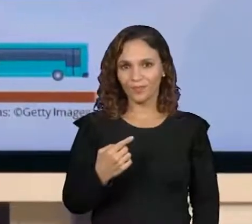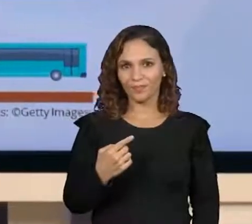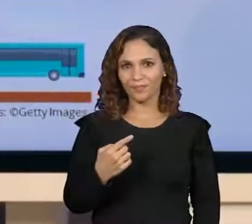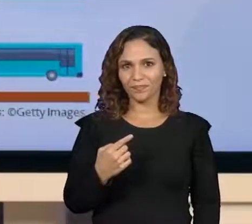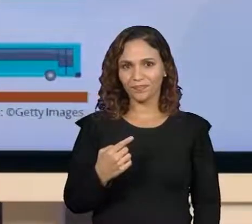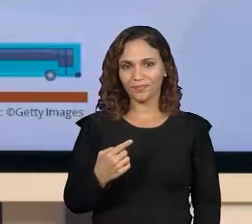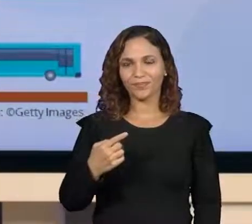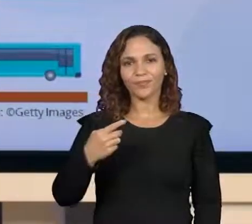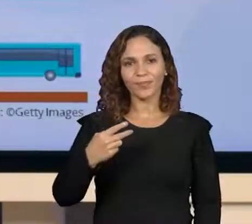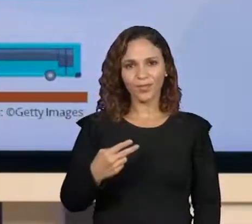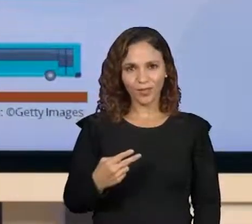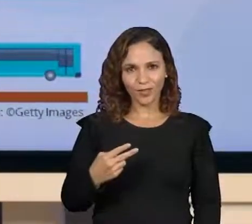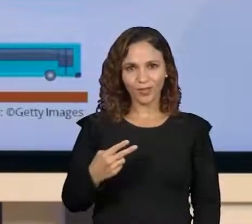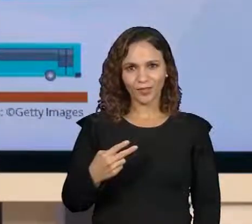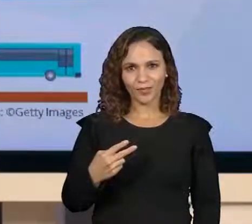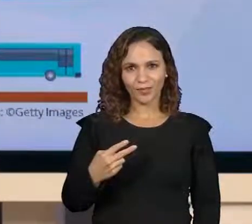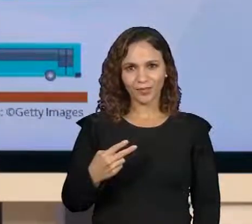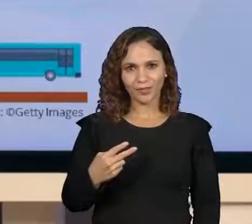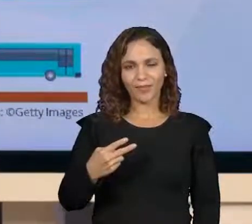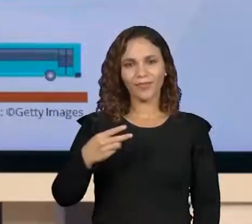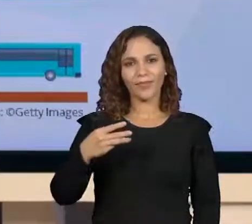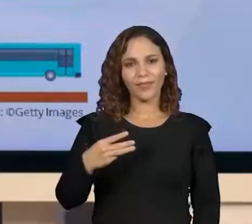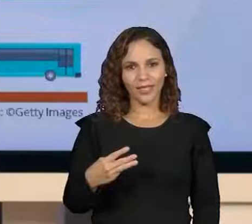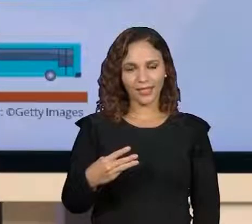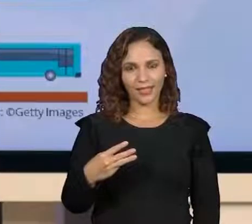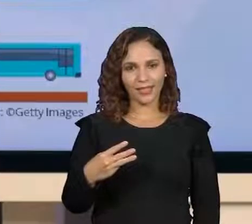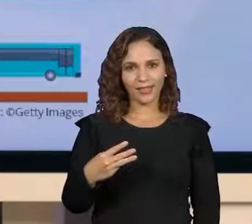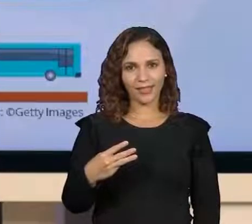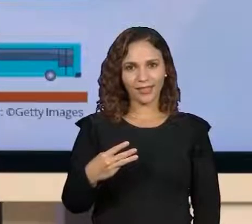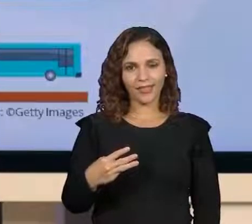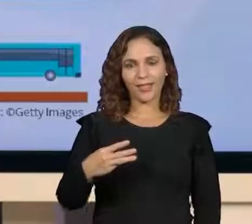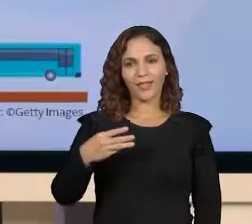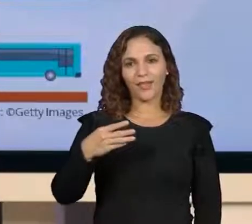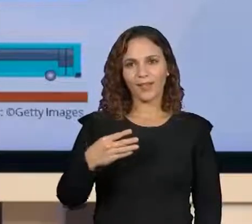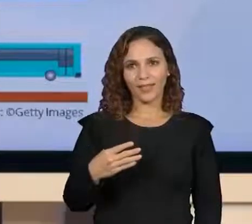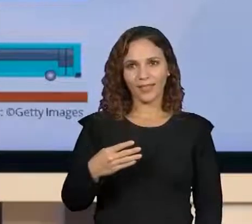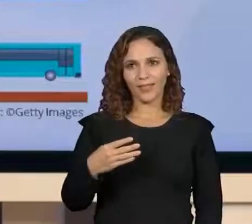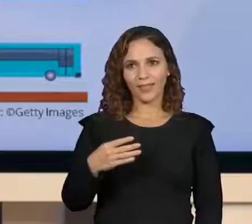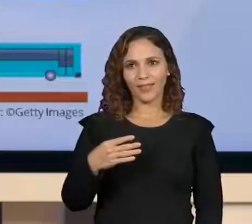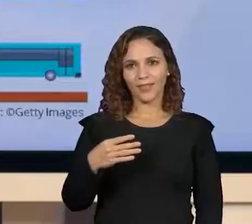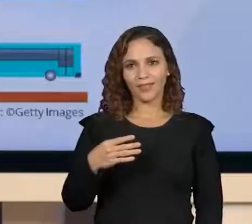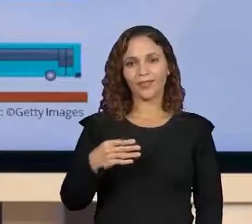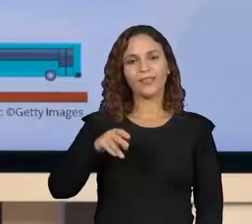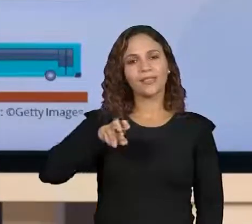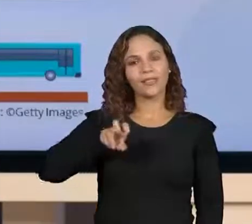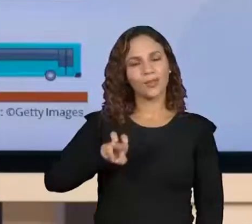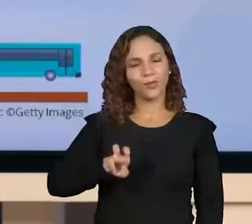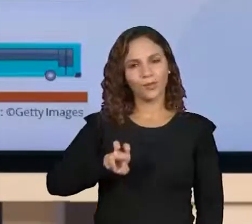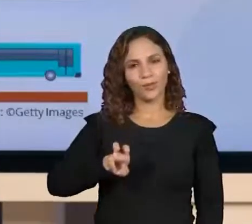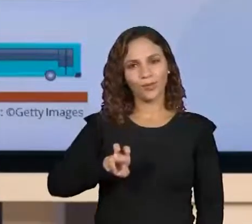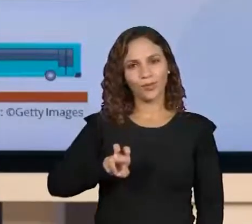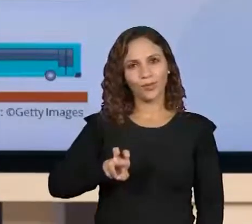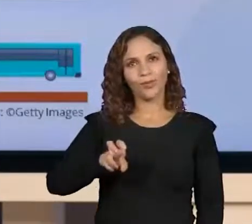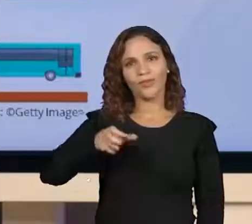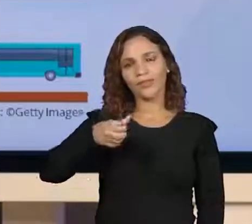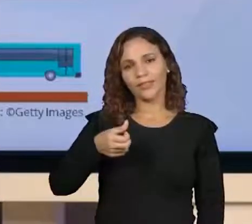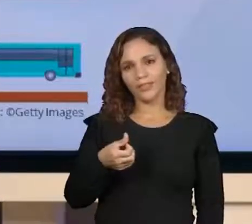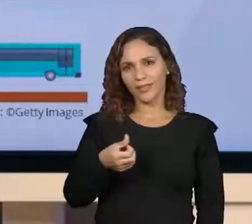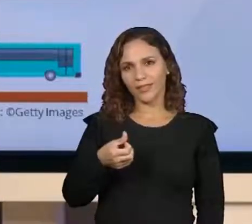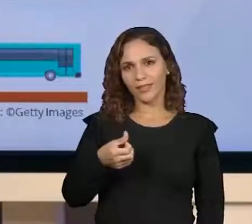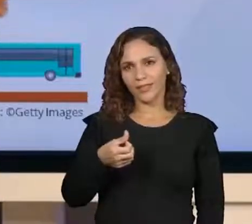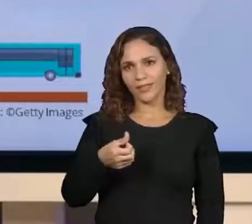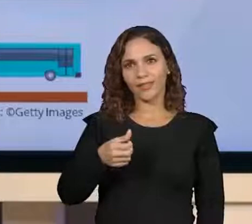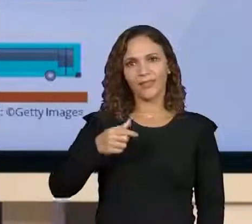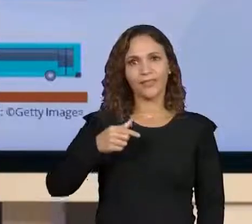1, 2, 3, 4, 5,